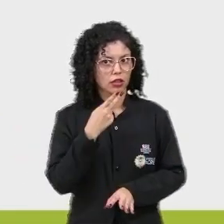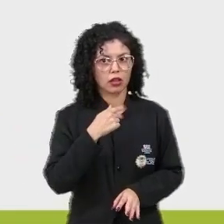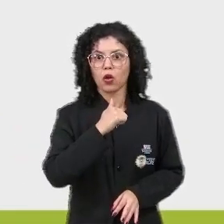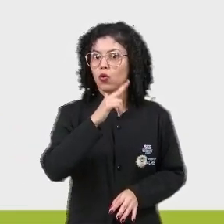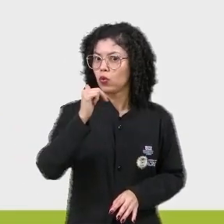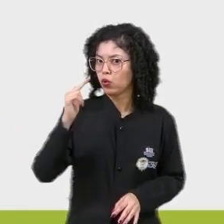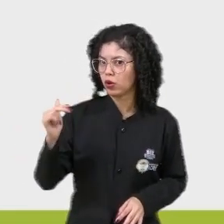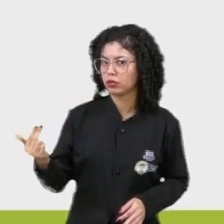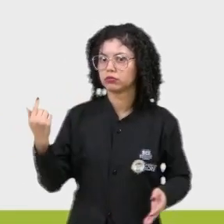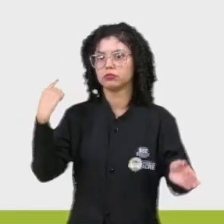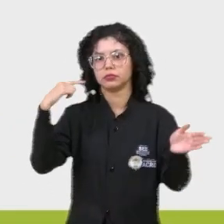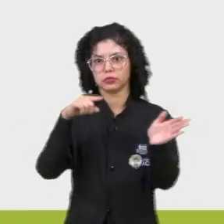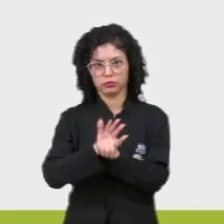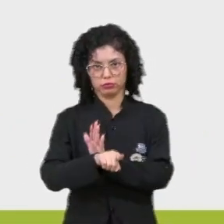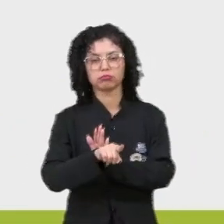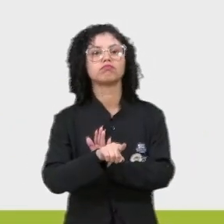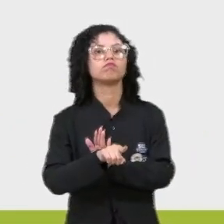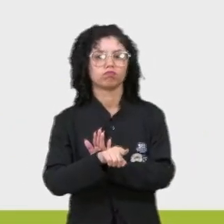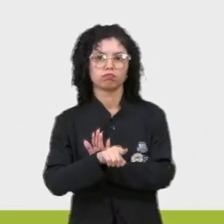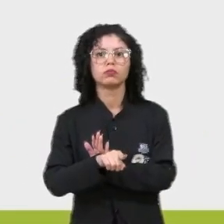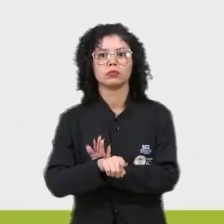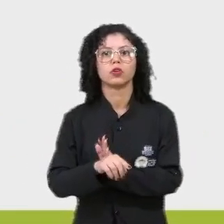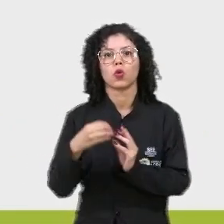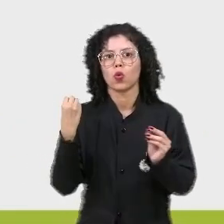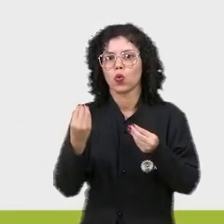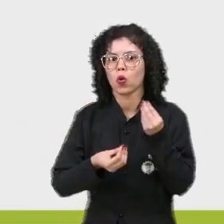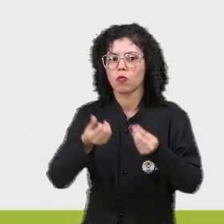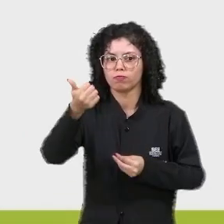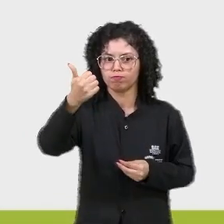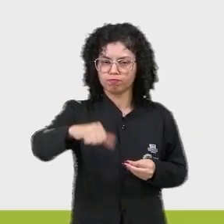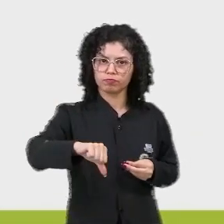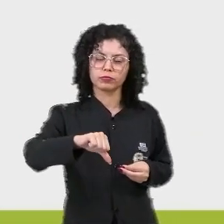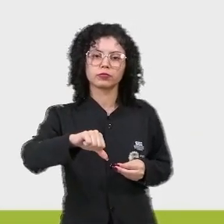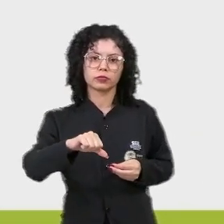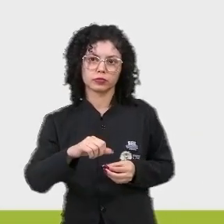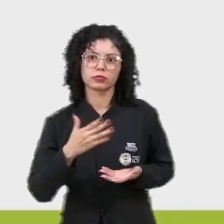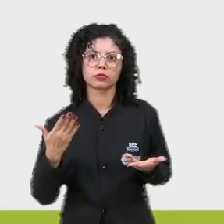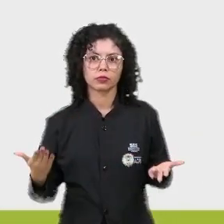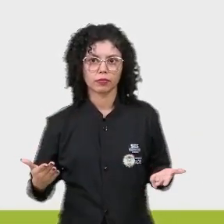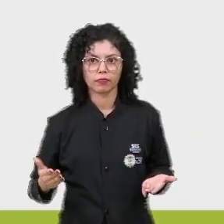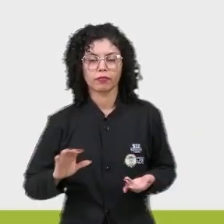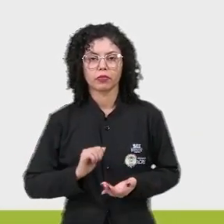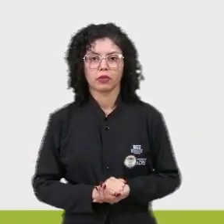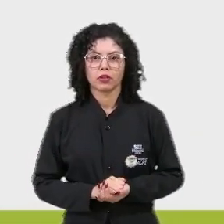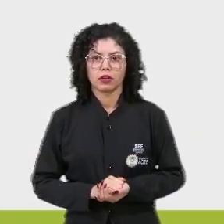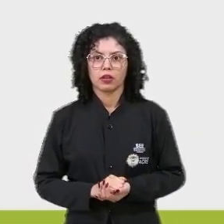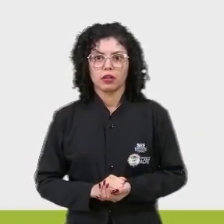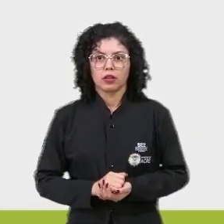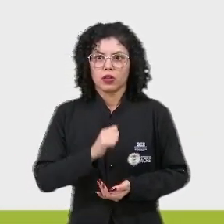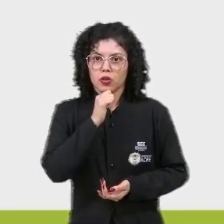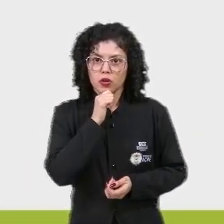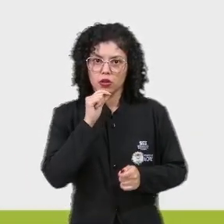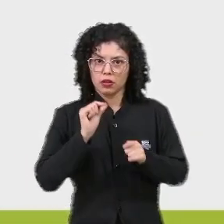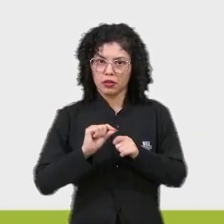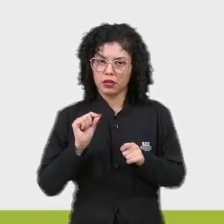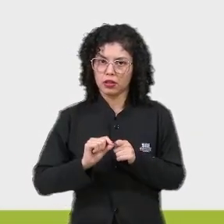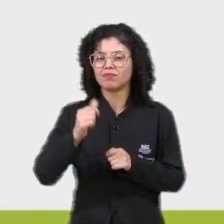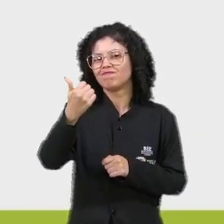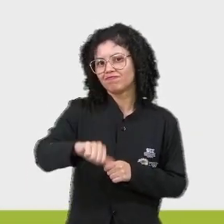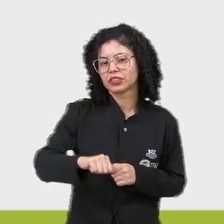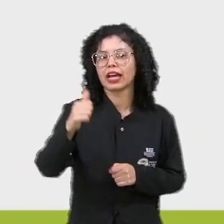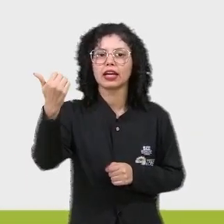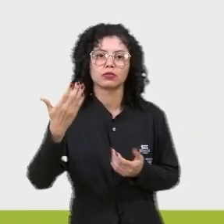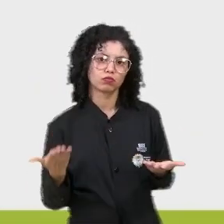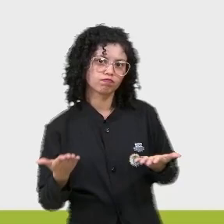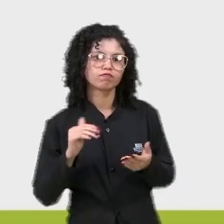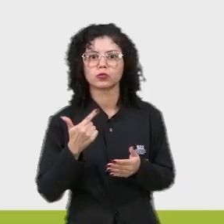nunca teremos uma questão como sendo correta lá no vestibular, no Enem, se ela faz uma avaliação